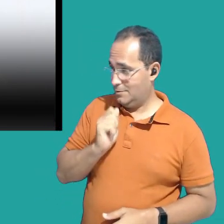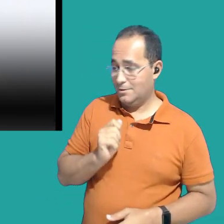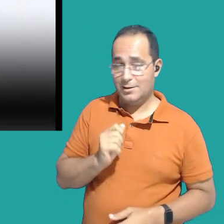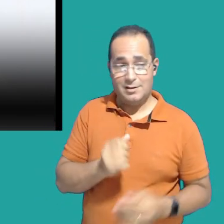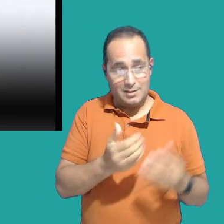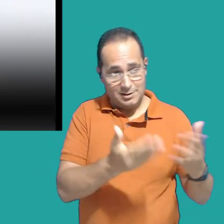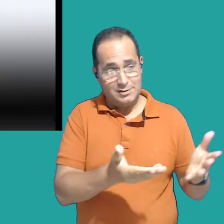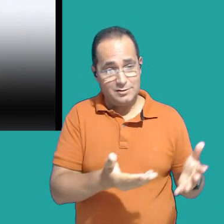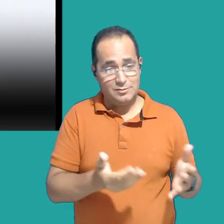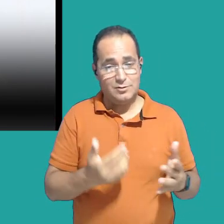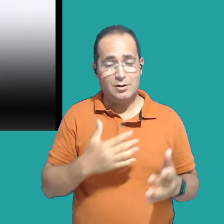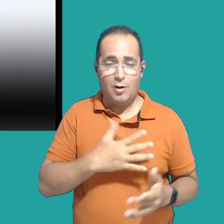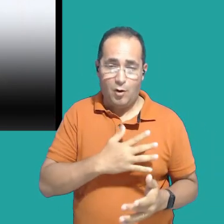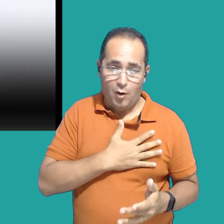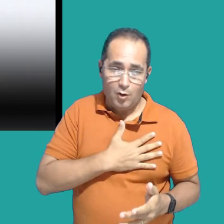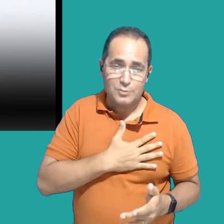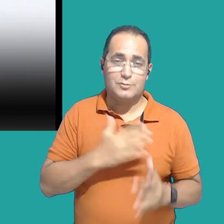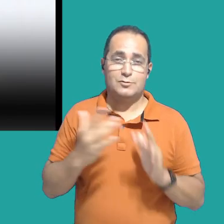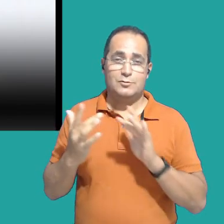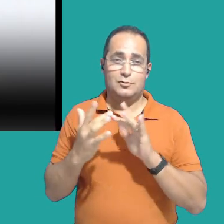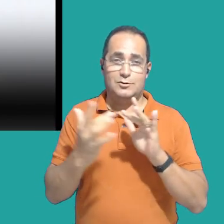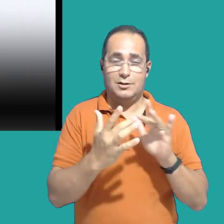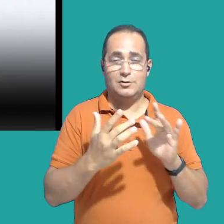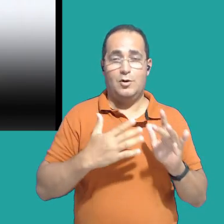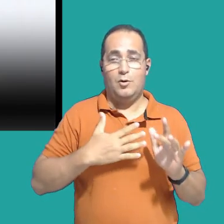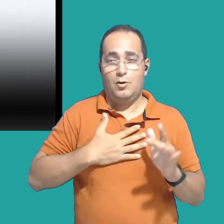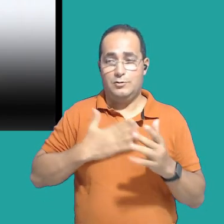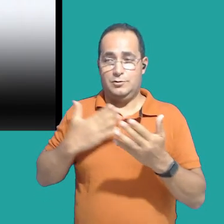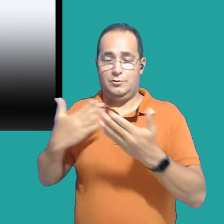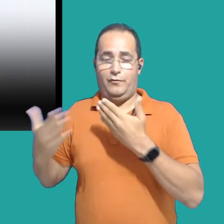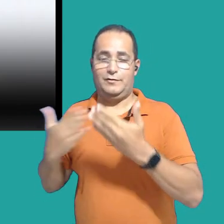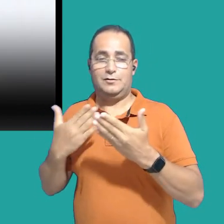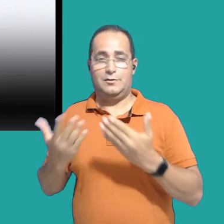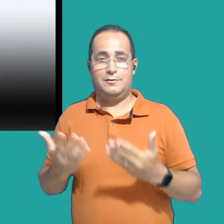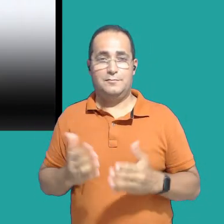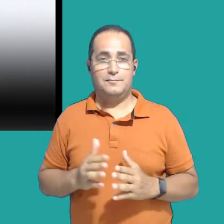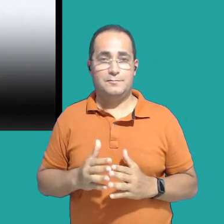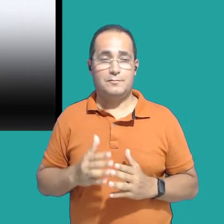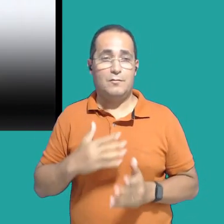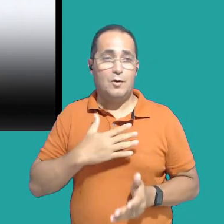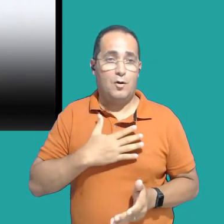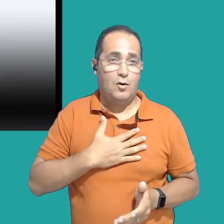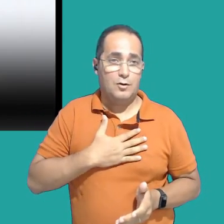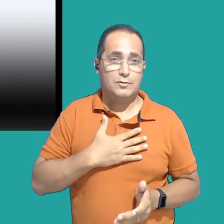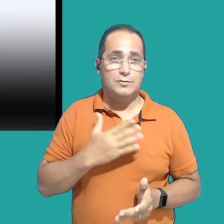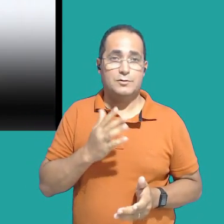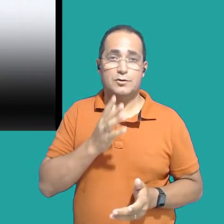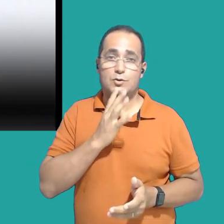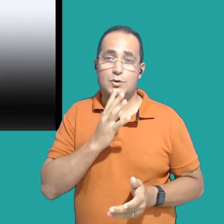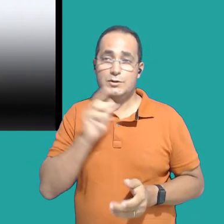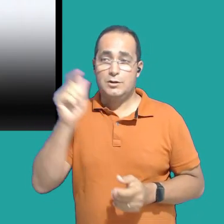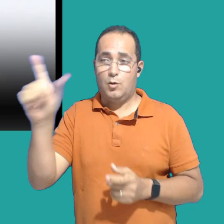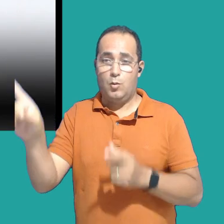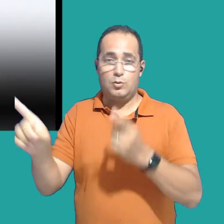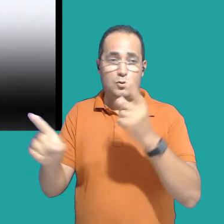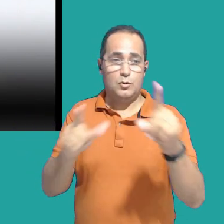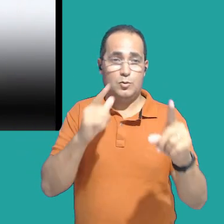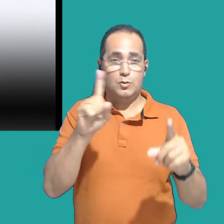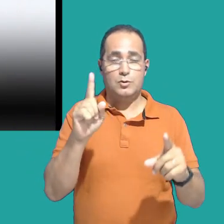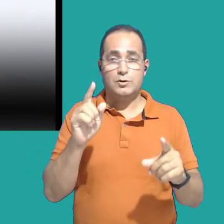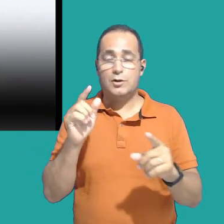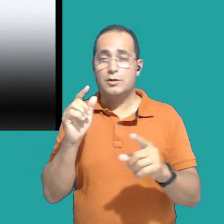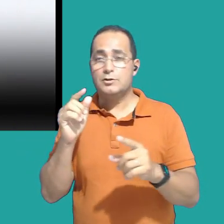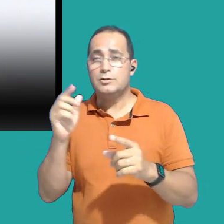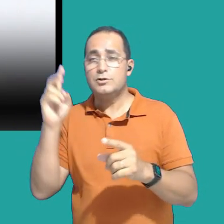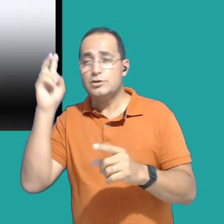Eu digo então é isso. Então eu gosto do contato, eu gosto de conversar. Eu gosto de conhecer o outro, de